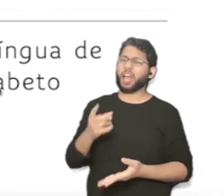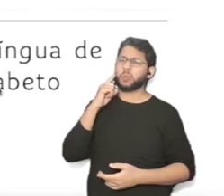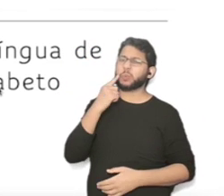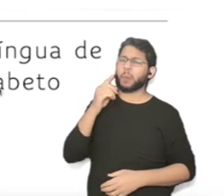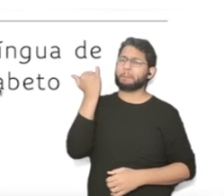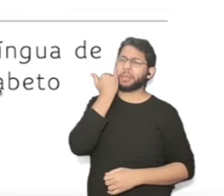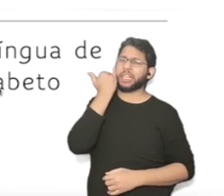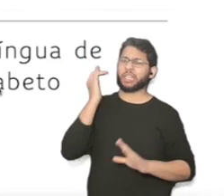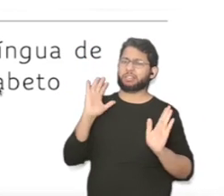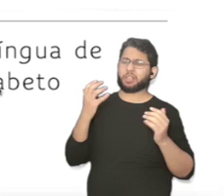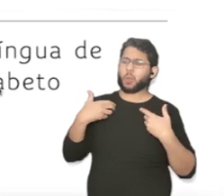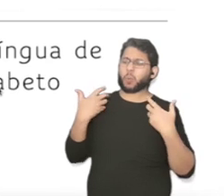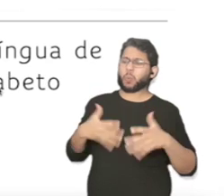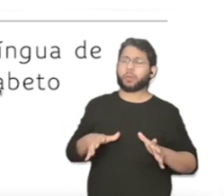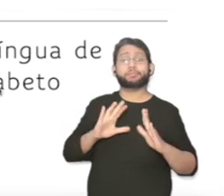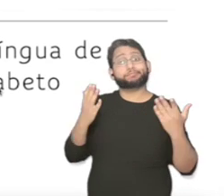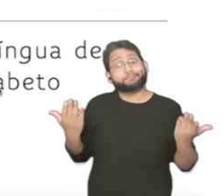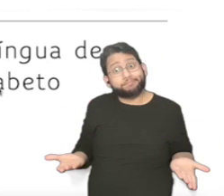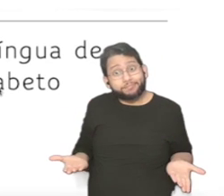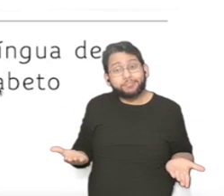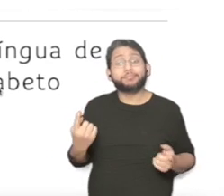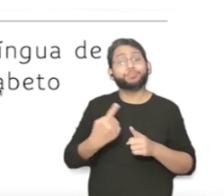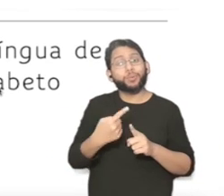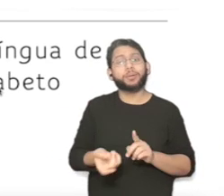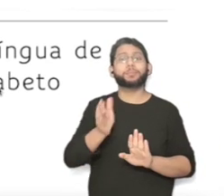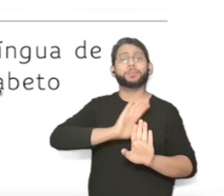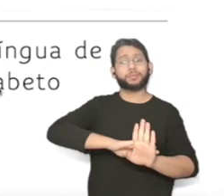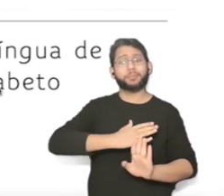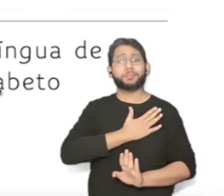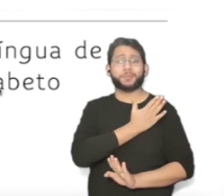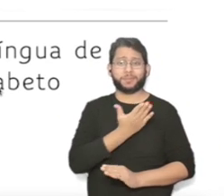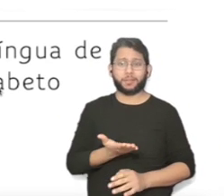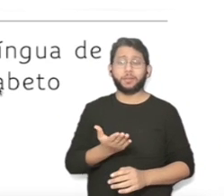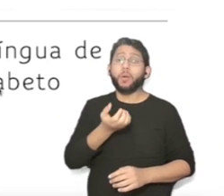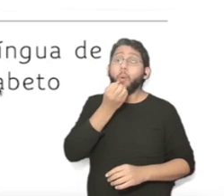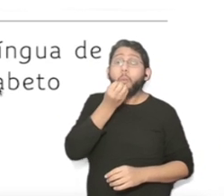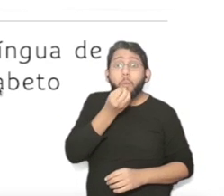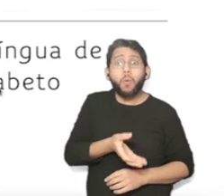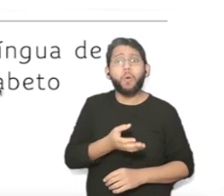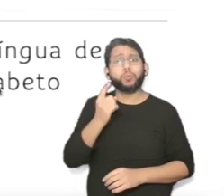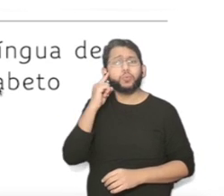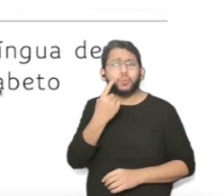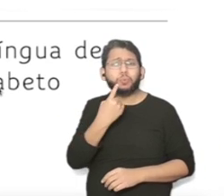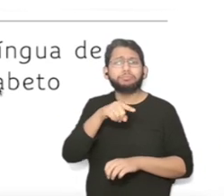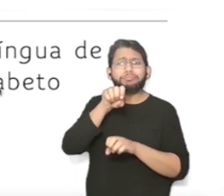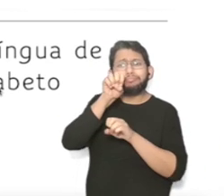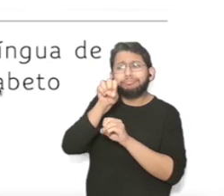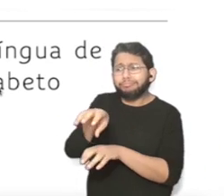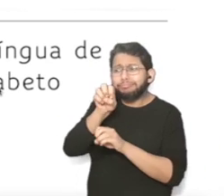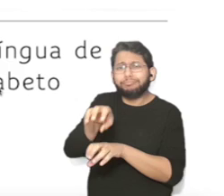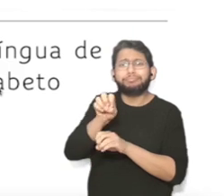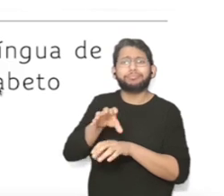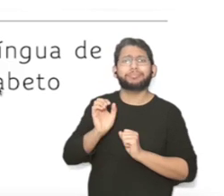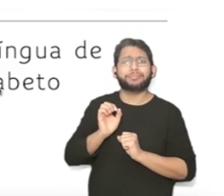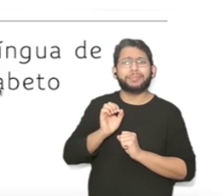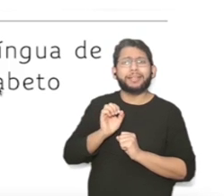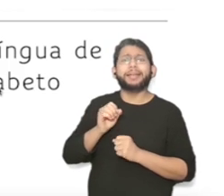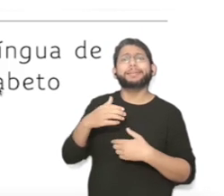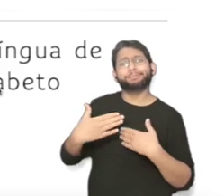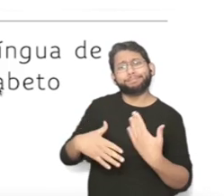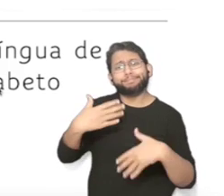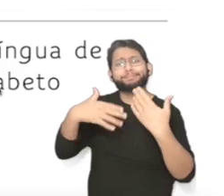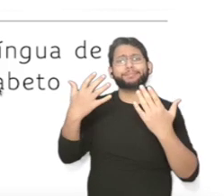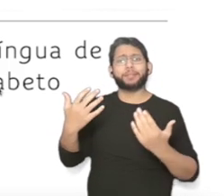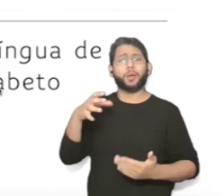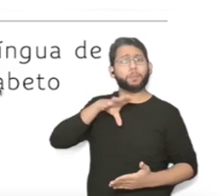de comunicação que é a língua de sinais com os surdos, muito provavelmente eu vou conseguir explicar para ele porque é tão importante aprender a oralidade